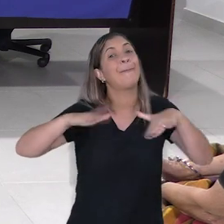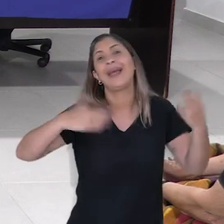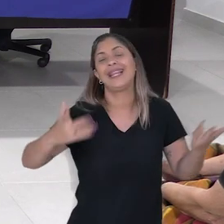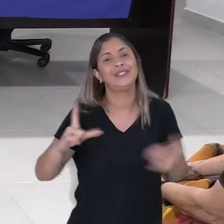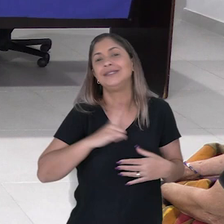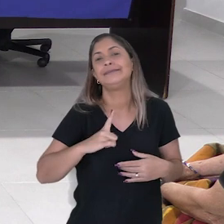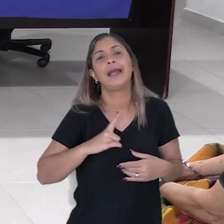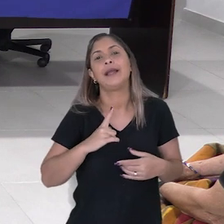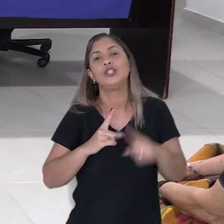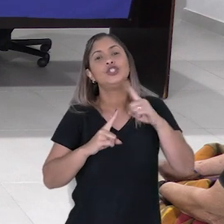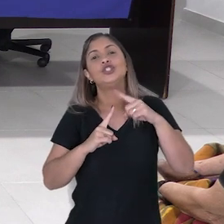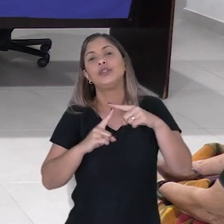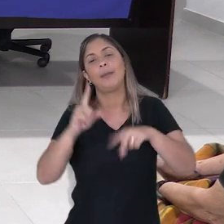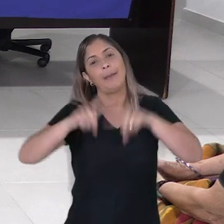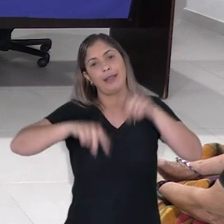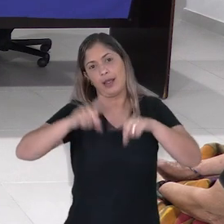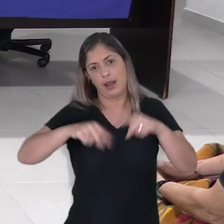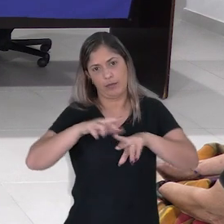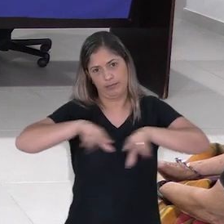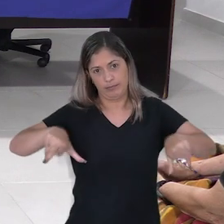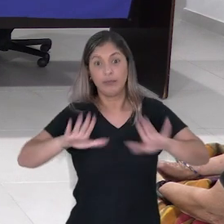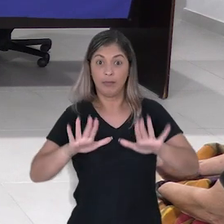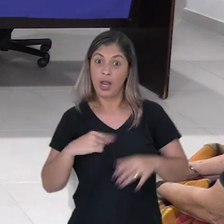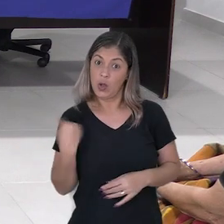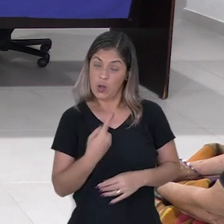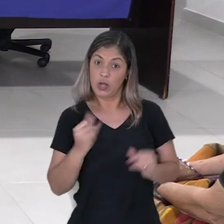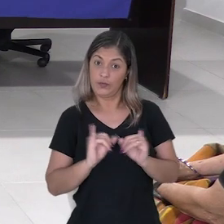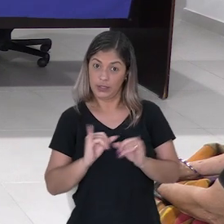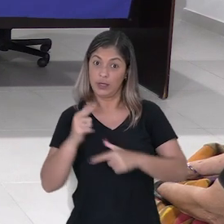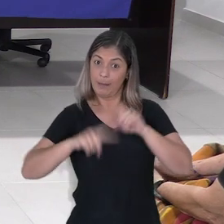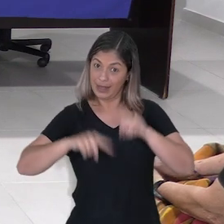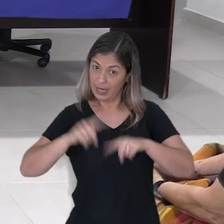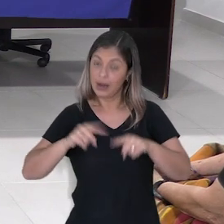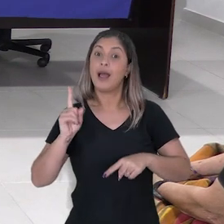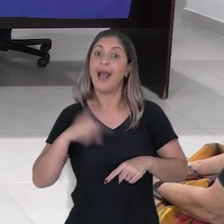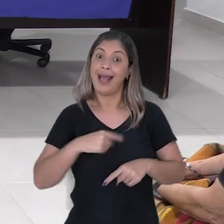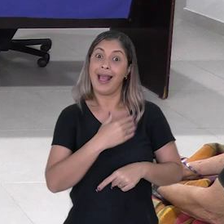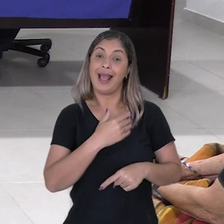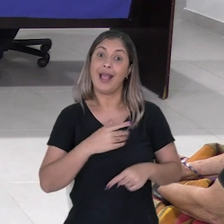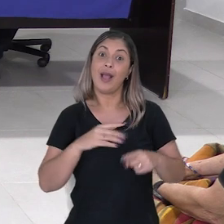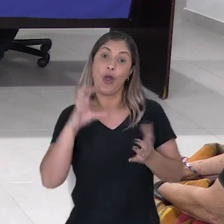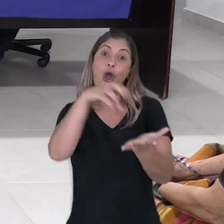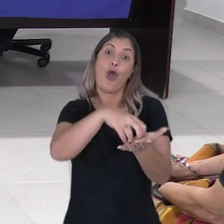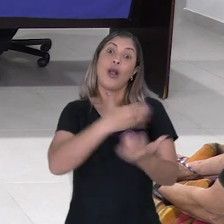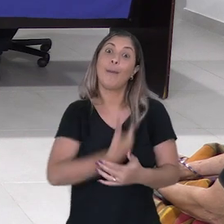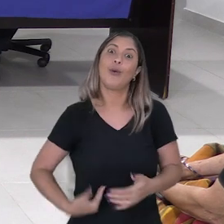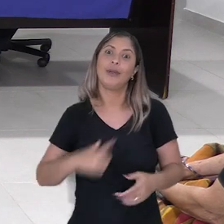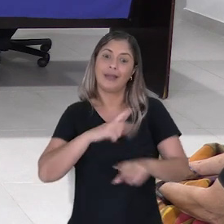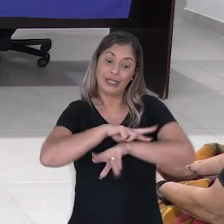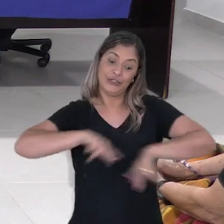tem esses tipos de material. E para um autor, para a gente fazer um trabalho, nós somos um órgão público, né, então, assim, a gente tem várias